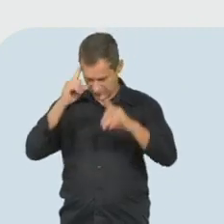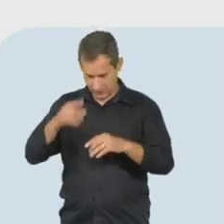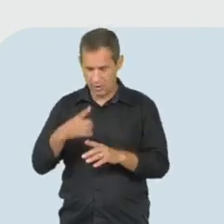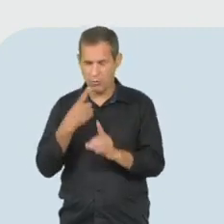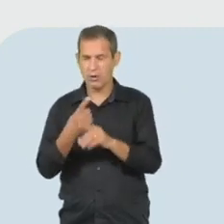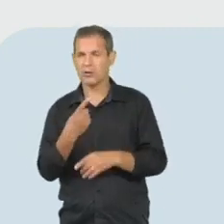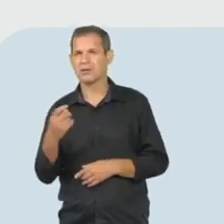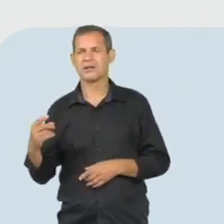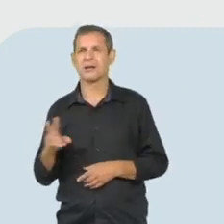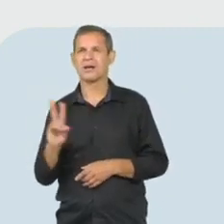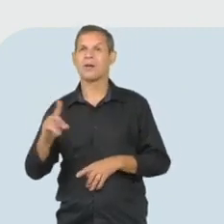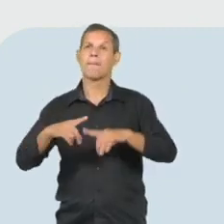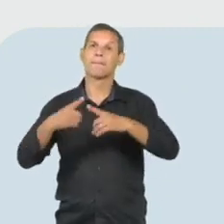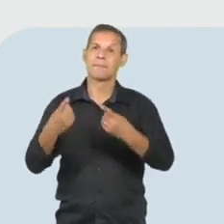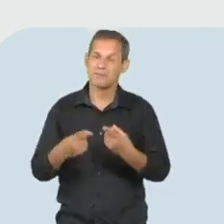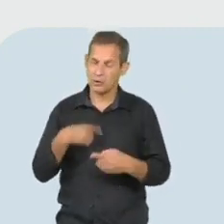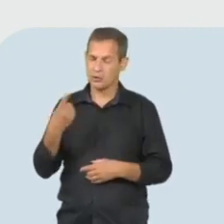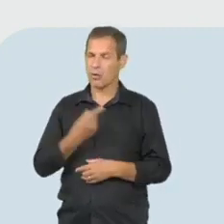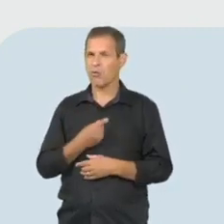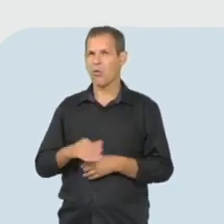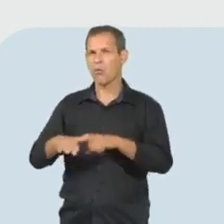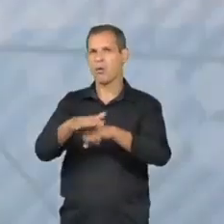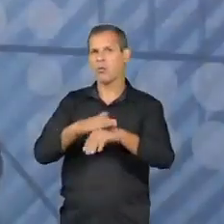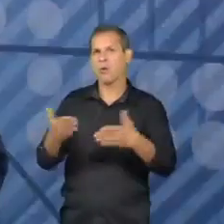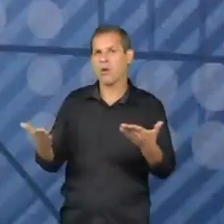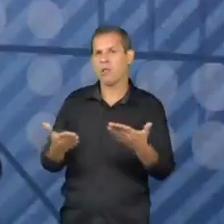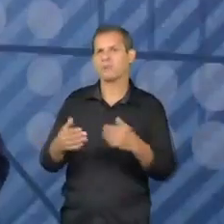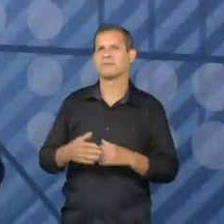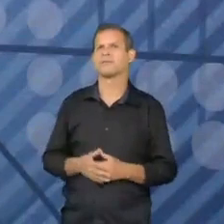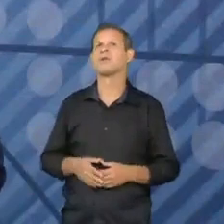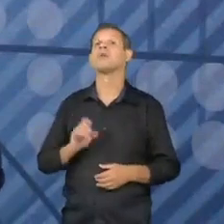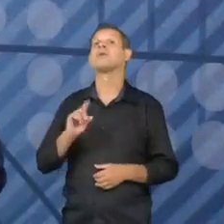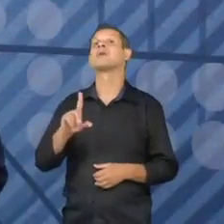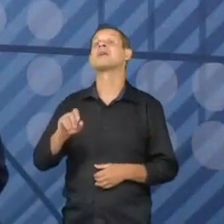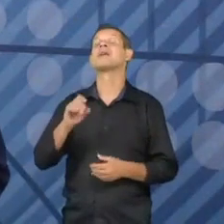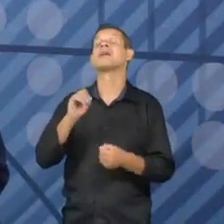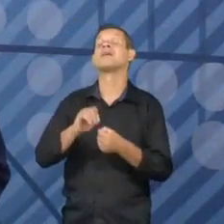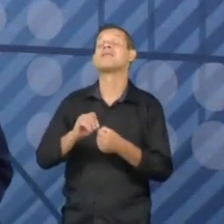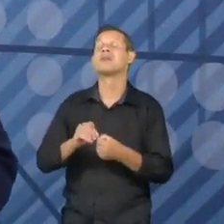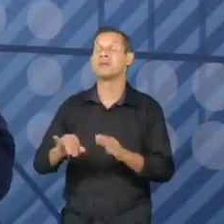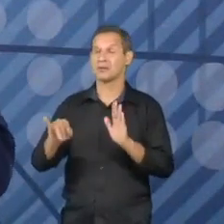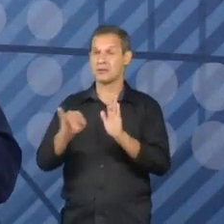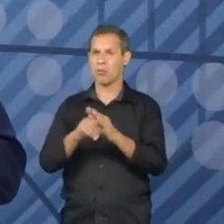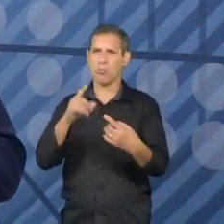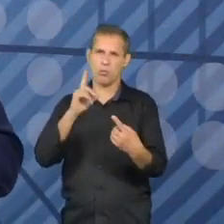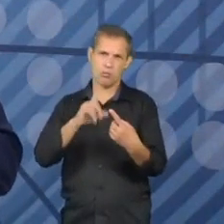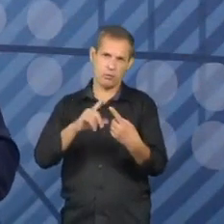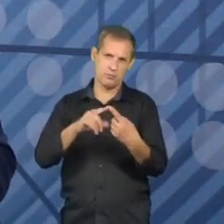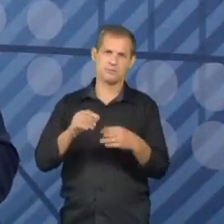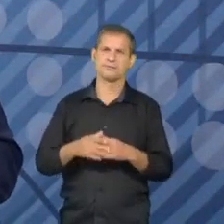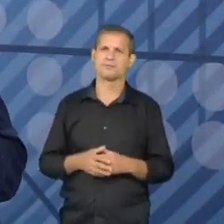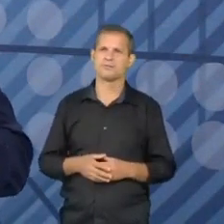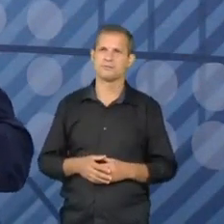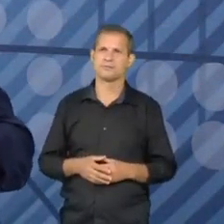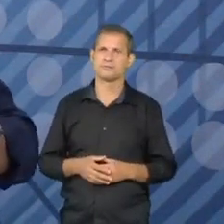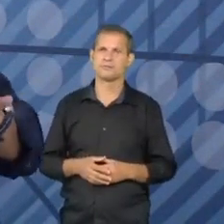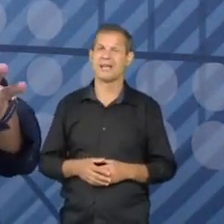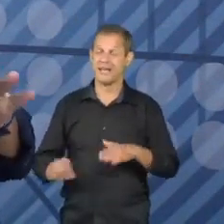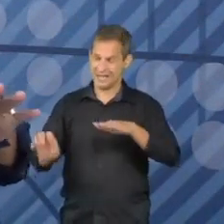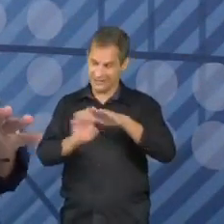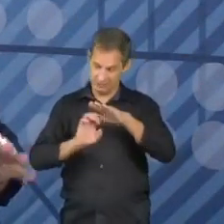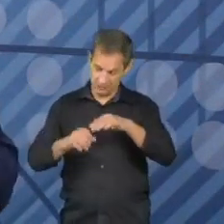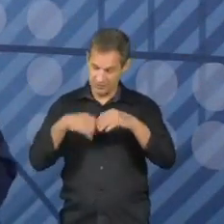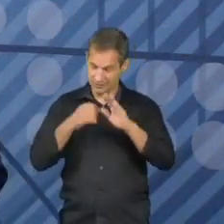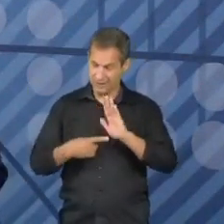cada um dos valores. Então vamos conversar um pouco aqui sobre o que foi feito o levantamento. Primeiro, a empresa